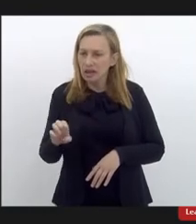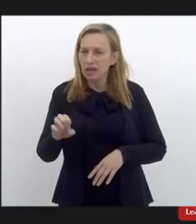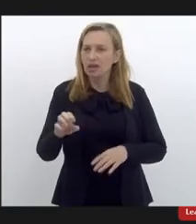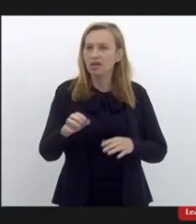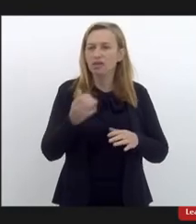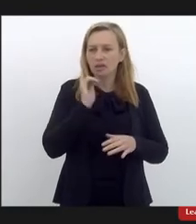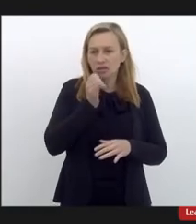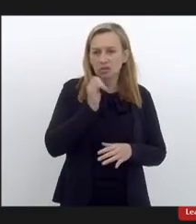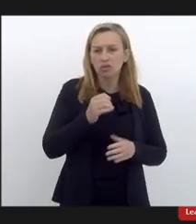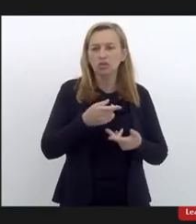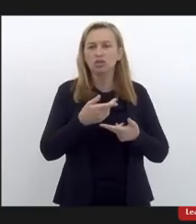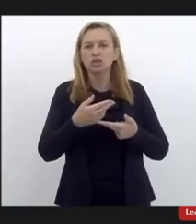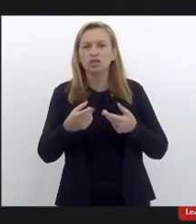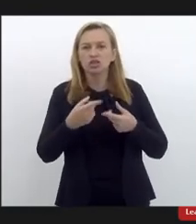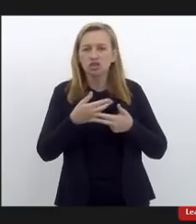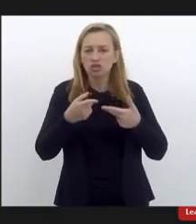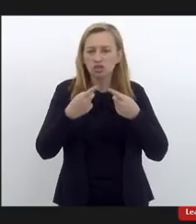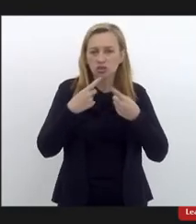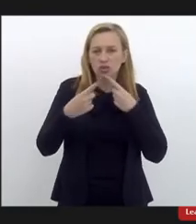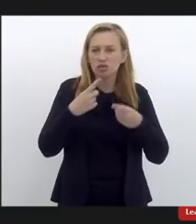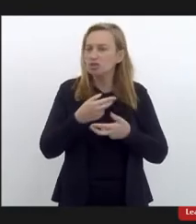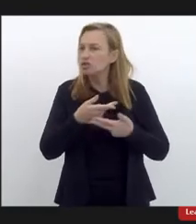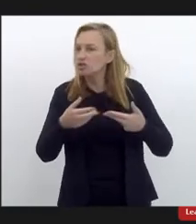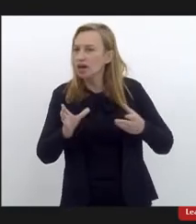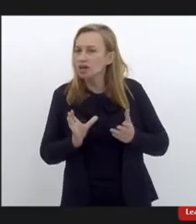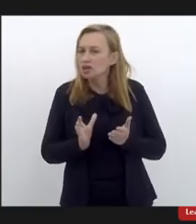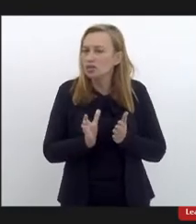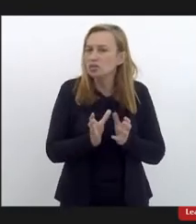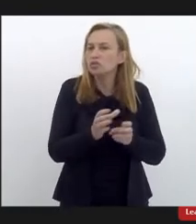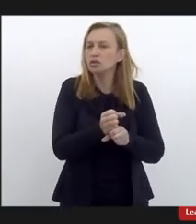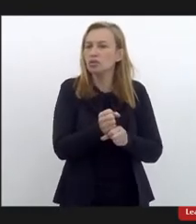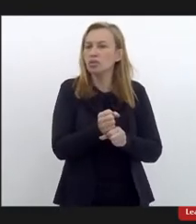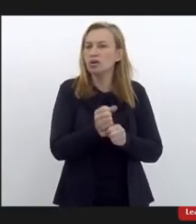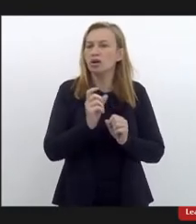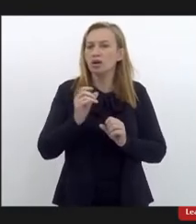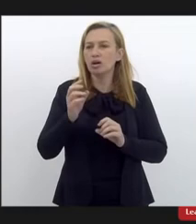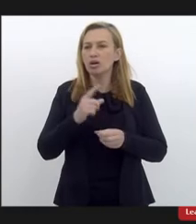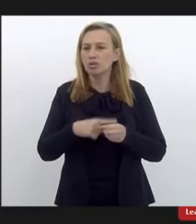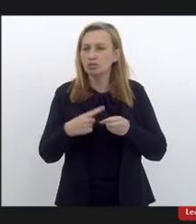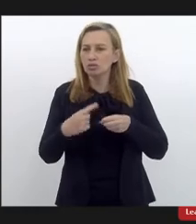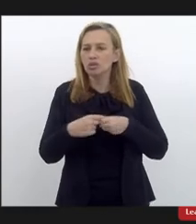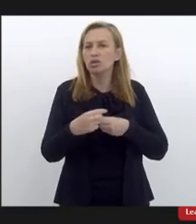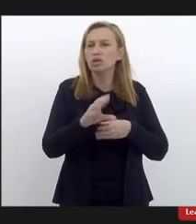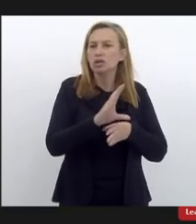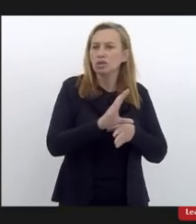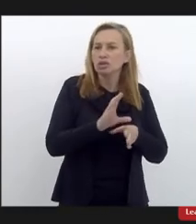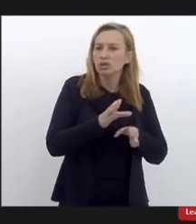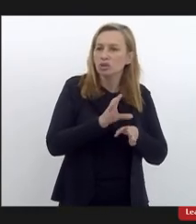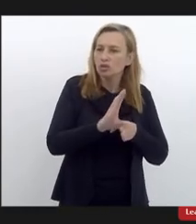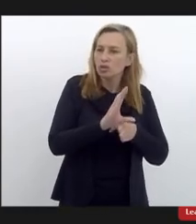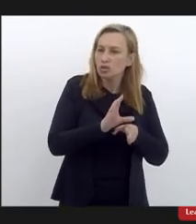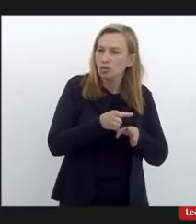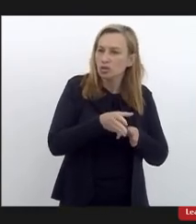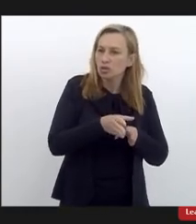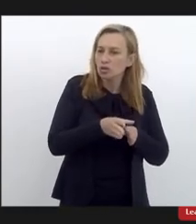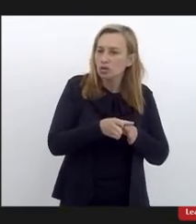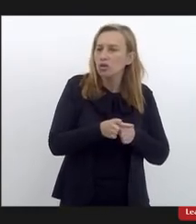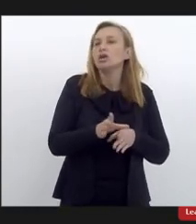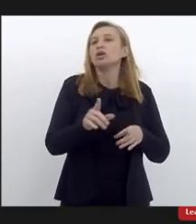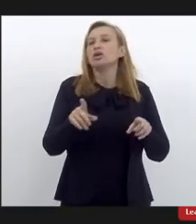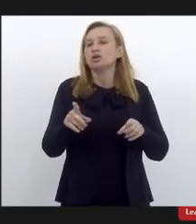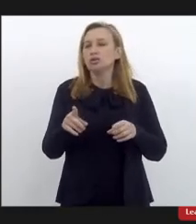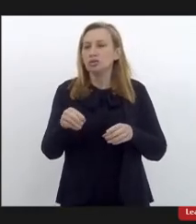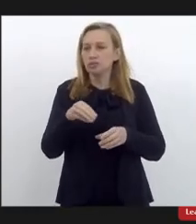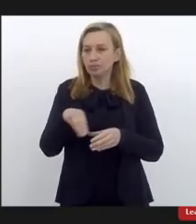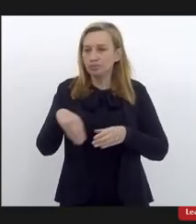da descrição de várias acumulações aos municípios. Então, houve essa consulta e o voto do conselheiro Marcelo